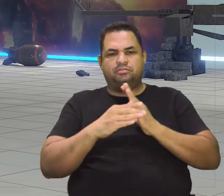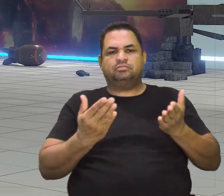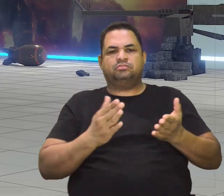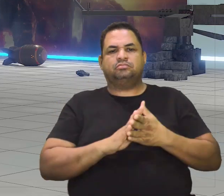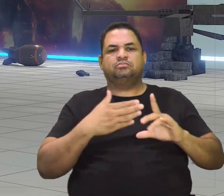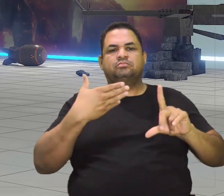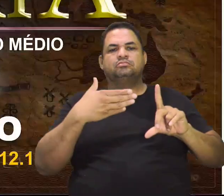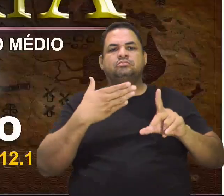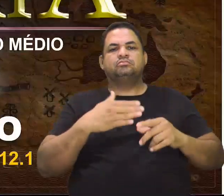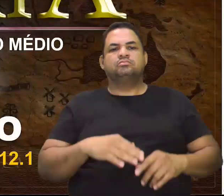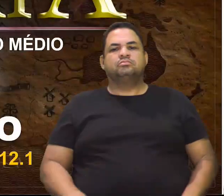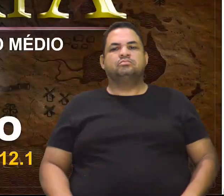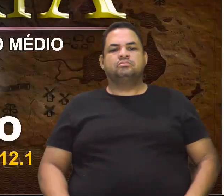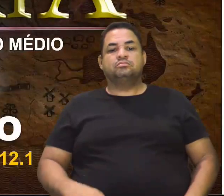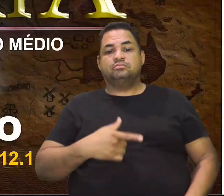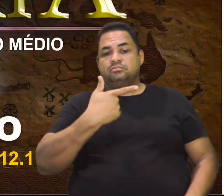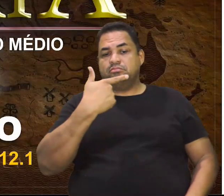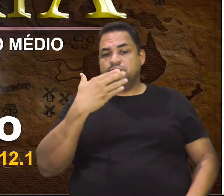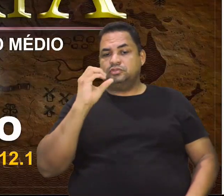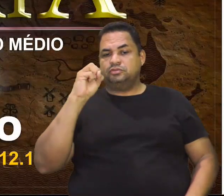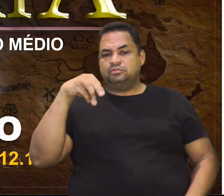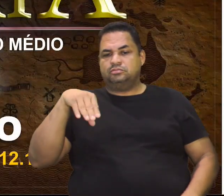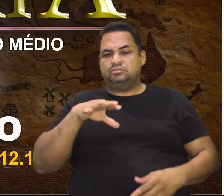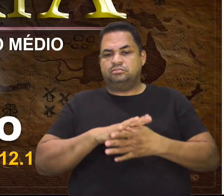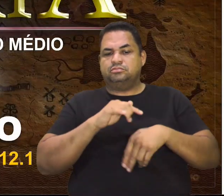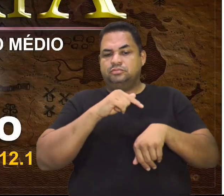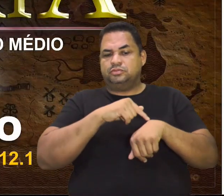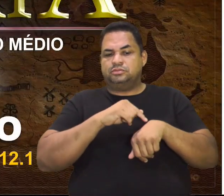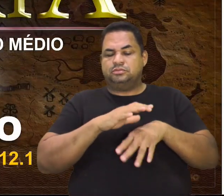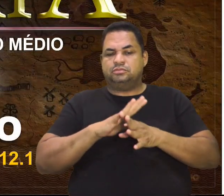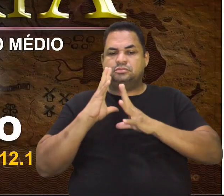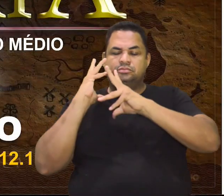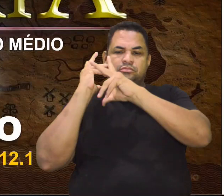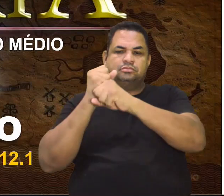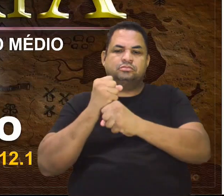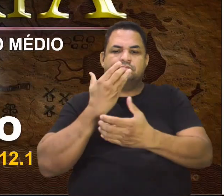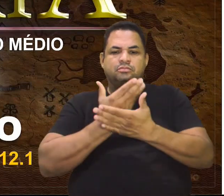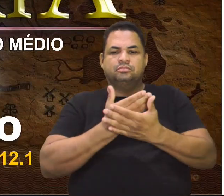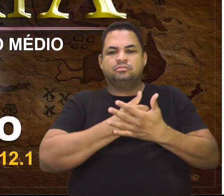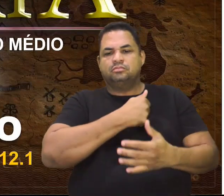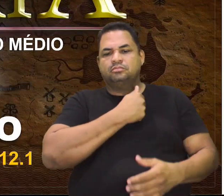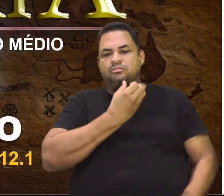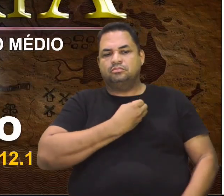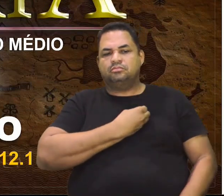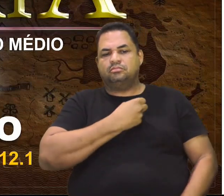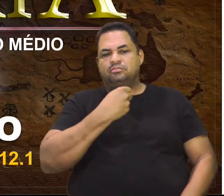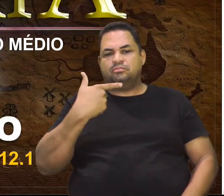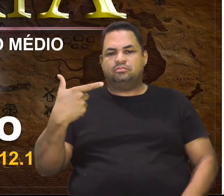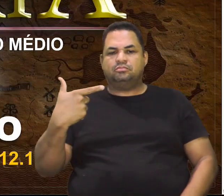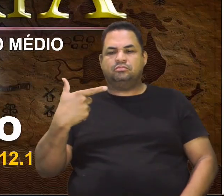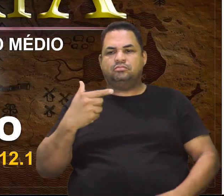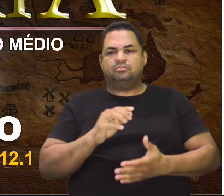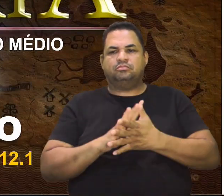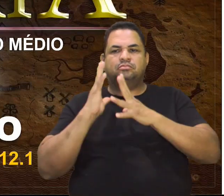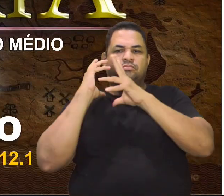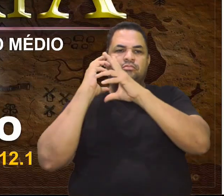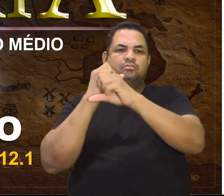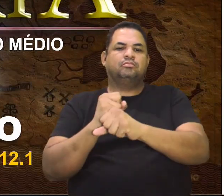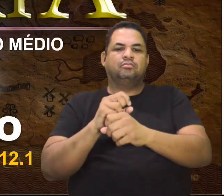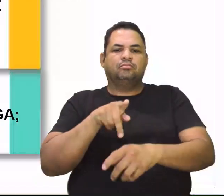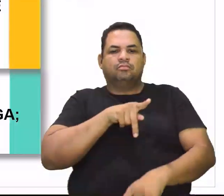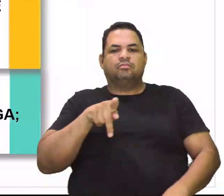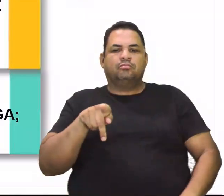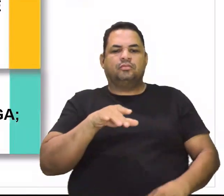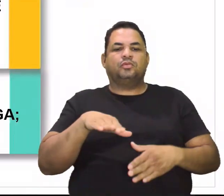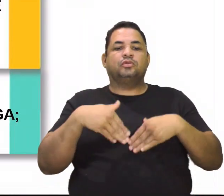para vocês que é só 20 minutinhos de revisão dessa aula 12. É a aula 12, aula de revisão. Professor, quais